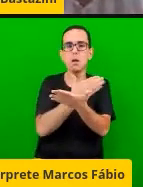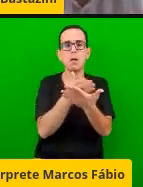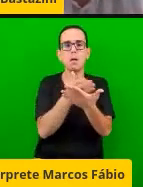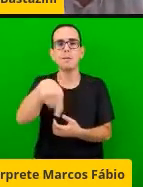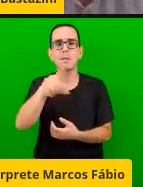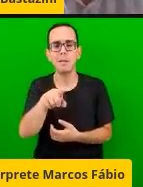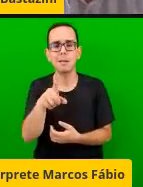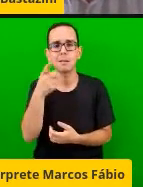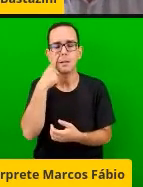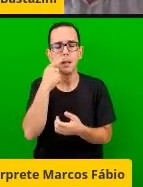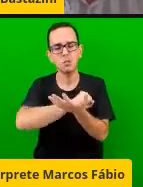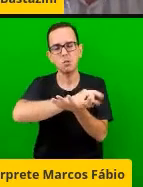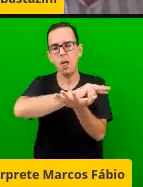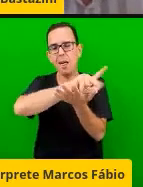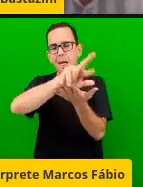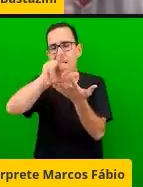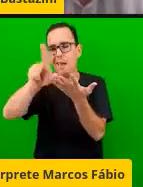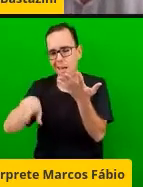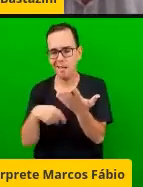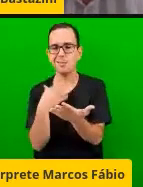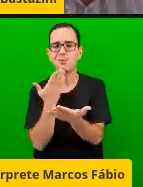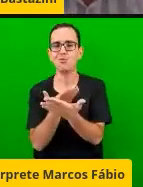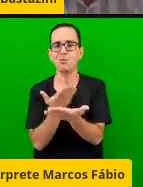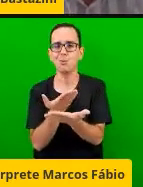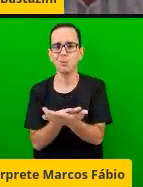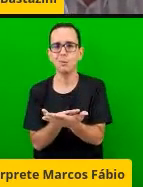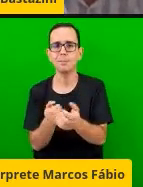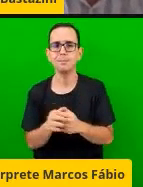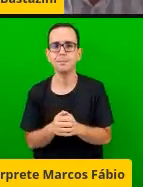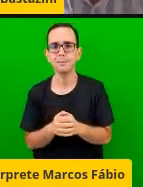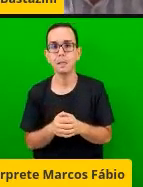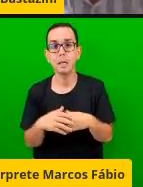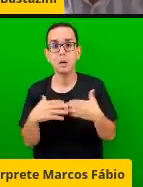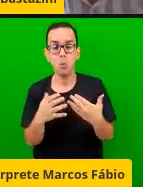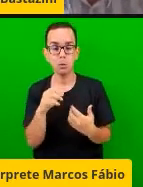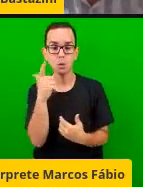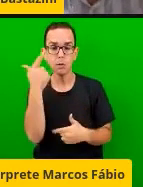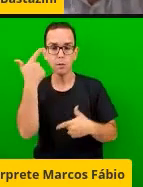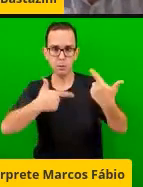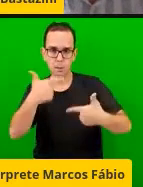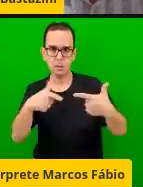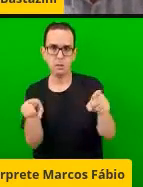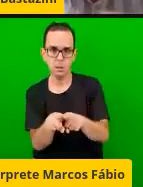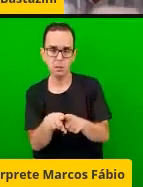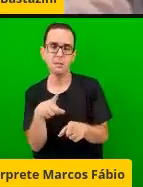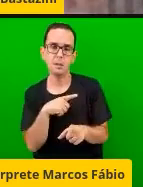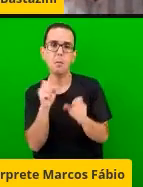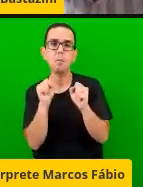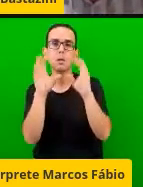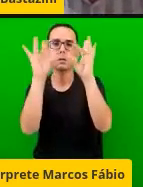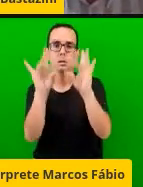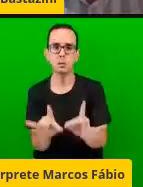nessa vasta produção científica. Então, enquanto geografia política, nós podemos definir